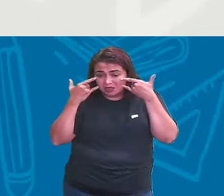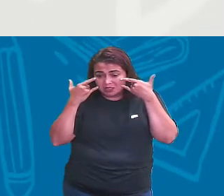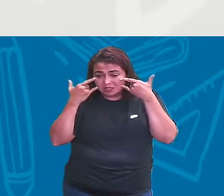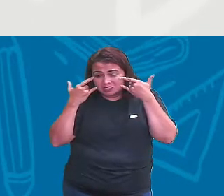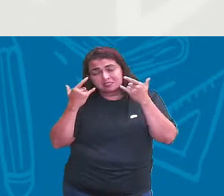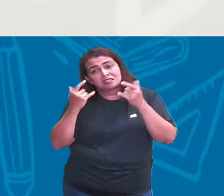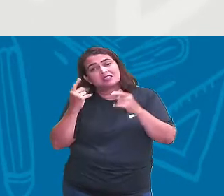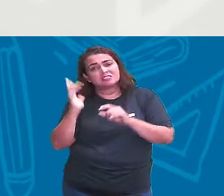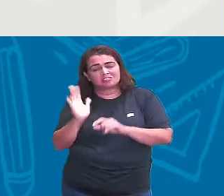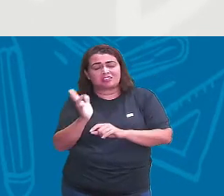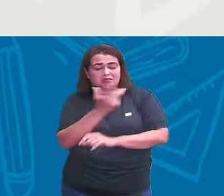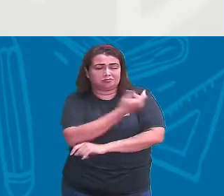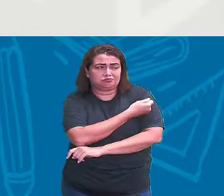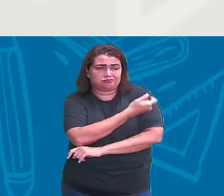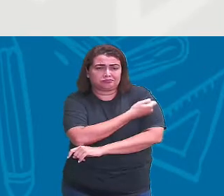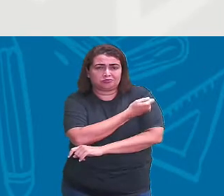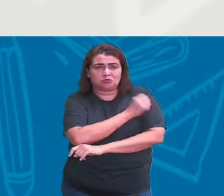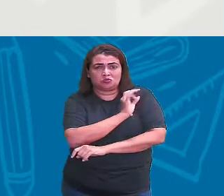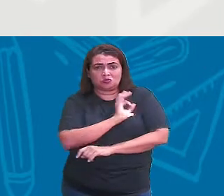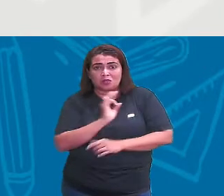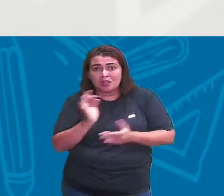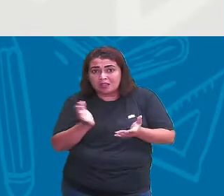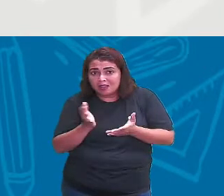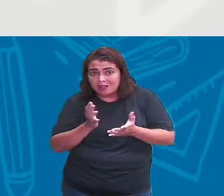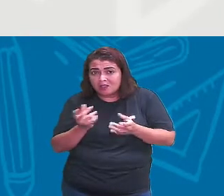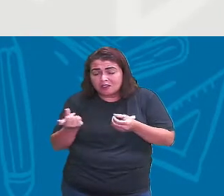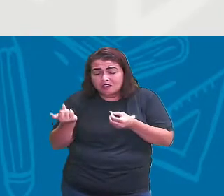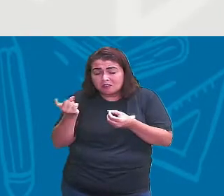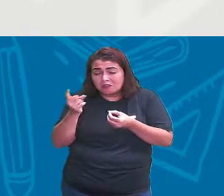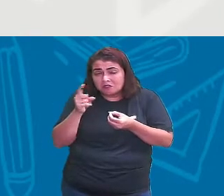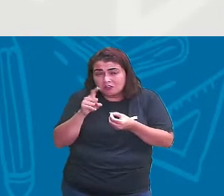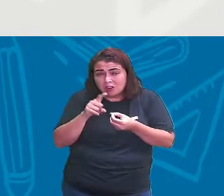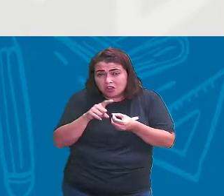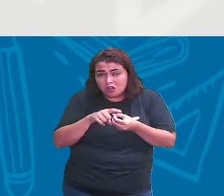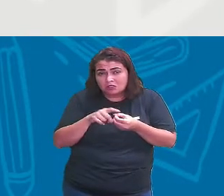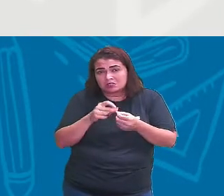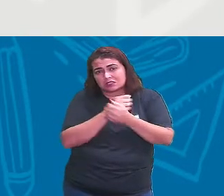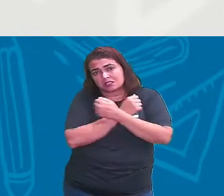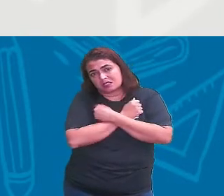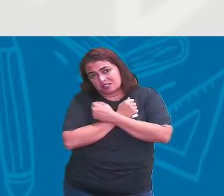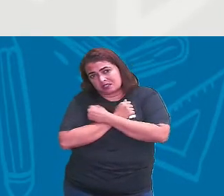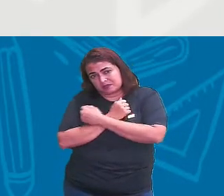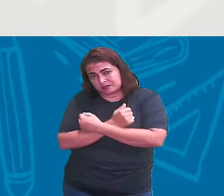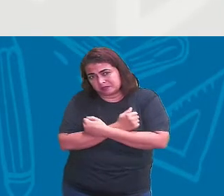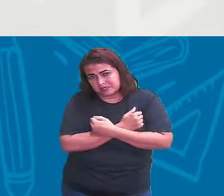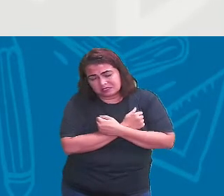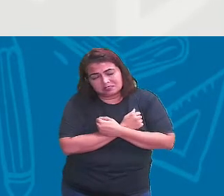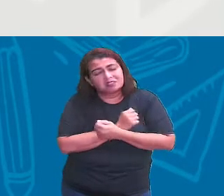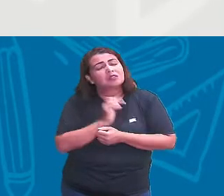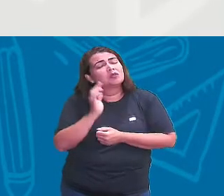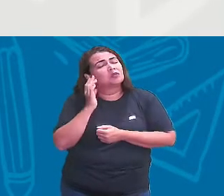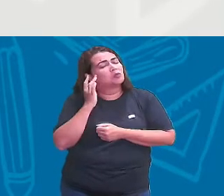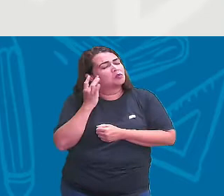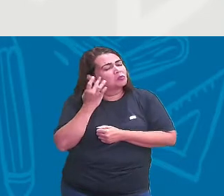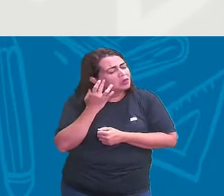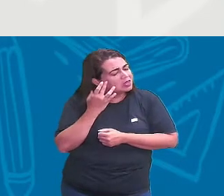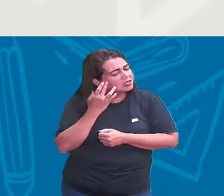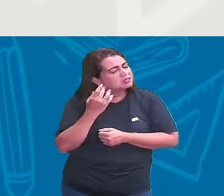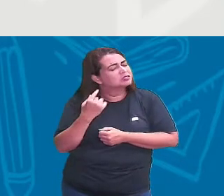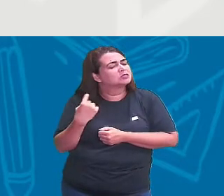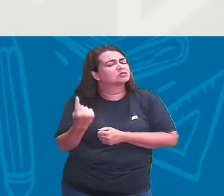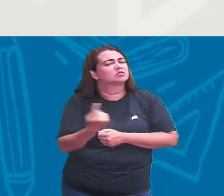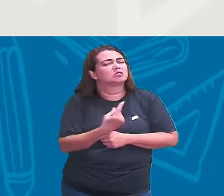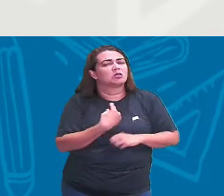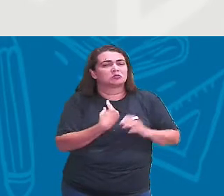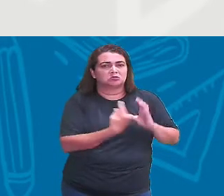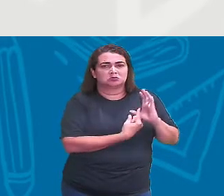todo mundo já se vacinou, né? Então agora a gente está começando a voltar a abraçar as pessoas. Eu acho também que a gente, que passou